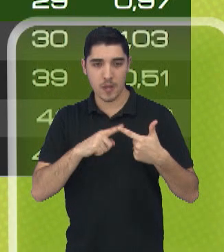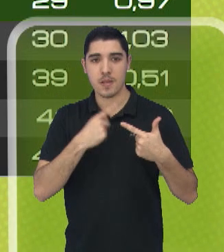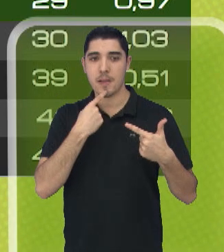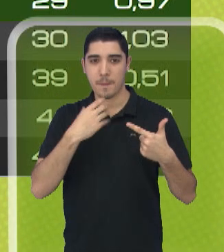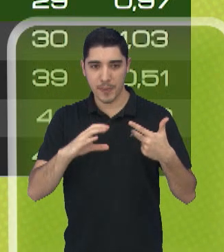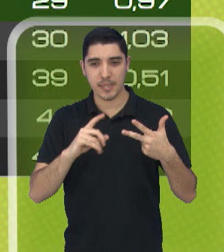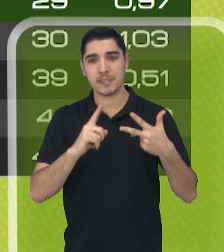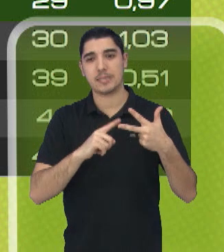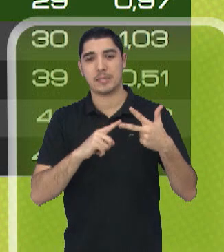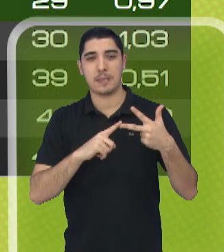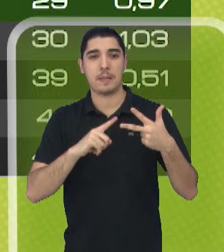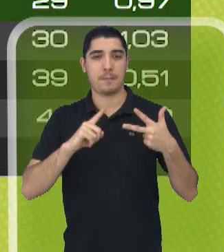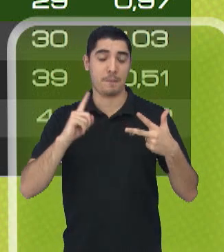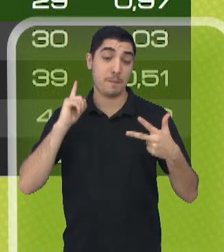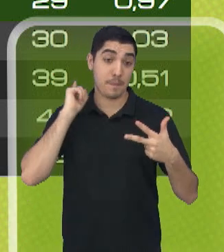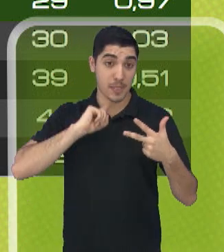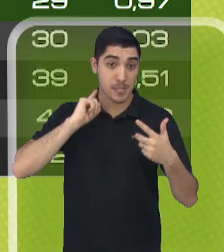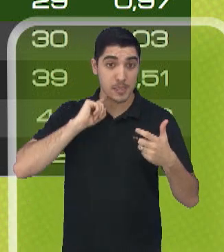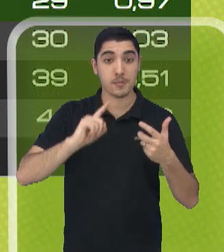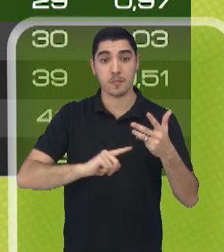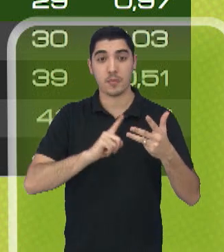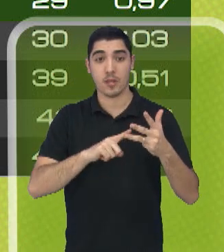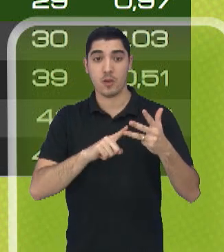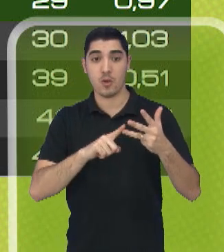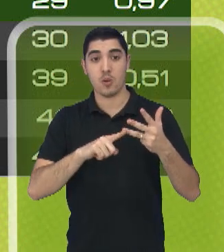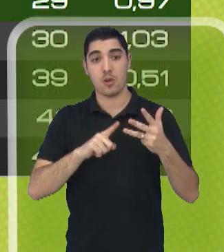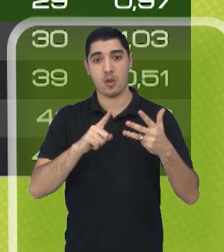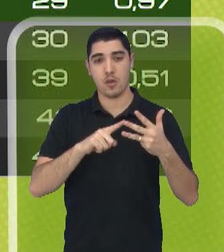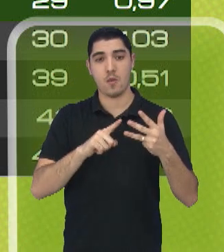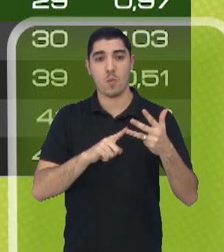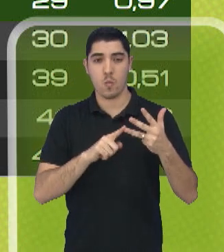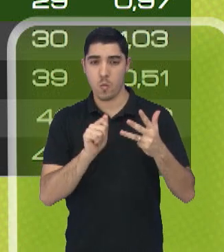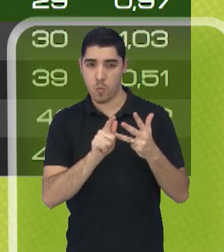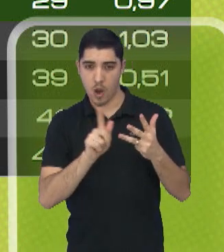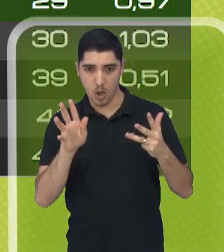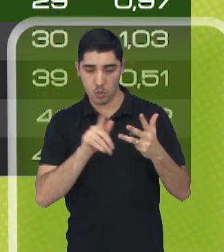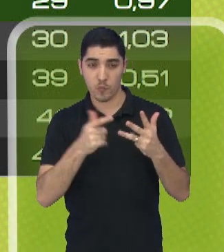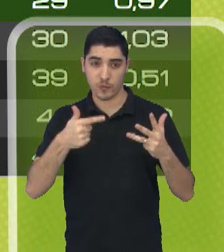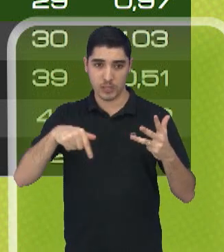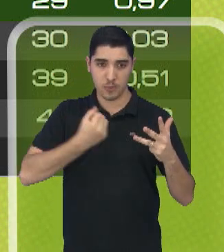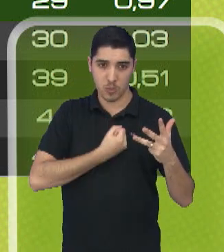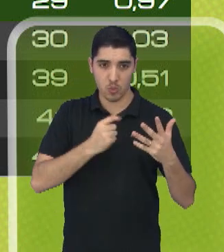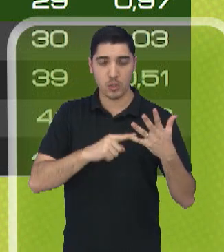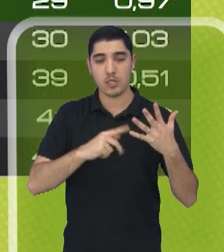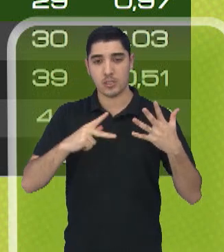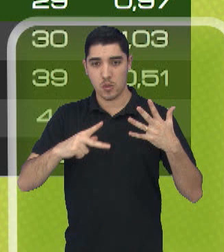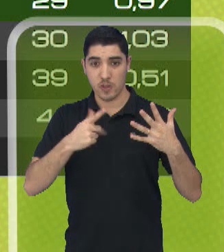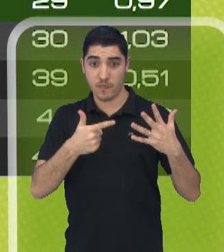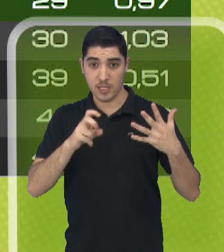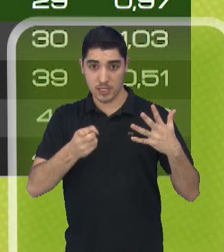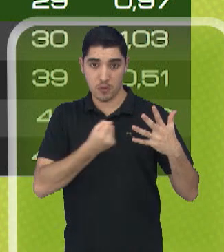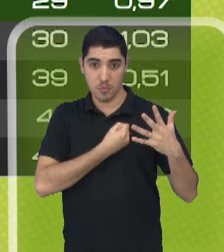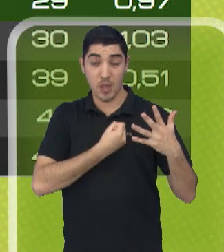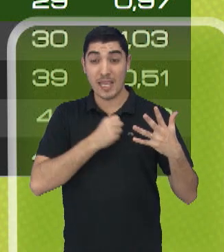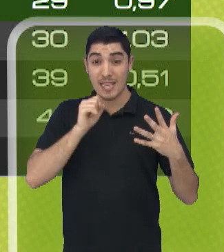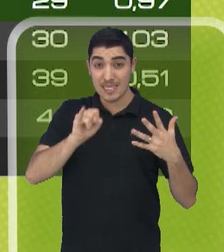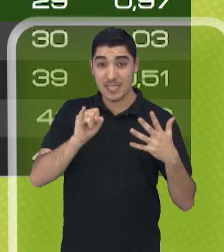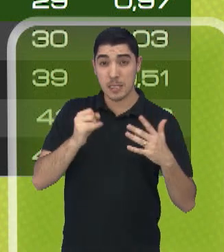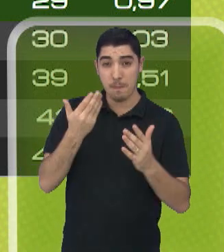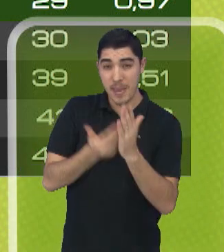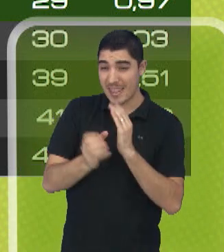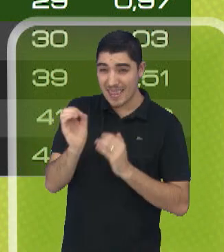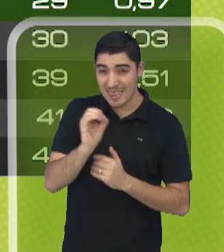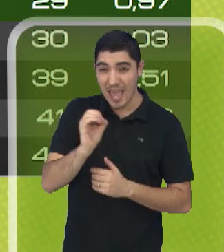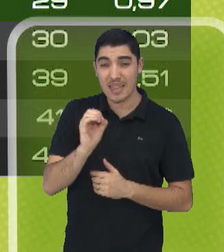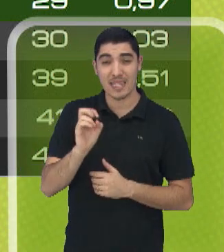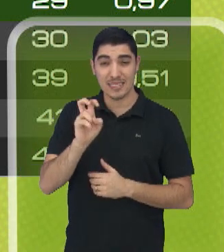segundo 33, terceiro o Minas, 28, quarto Guarulhos, 27, São José, 25. São José não tivesse perdido 5 pontos, olha aqui,